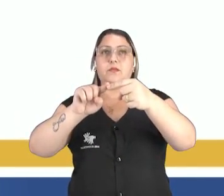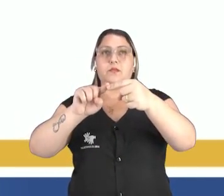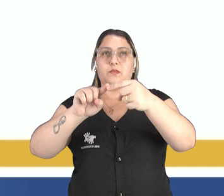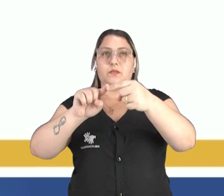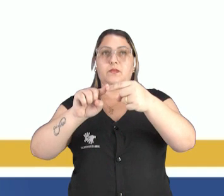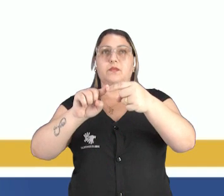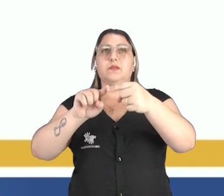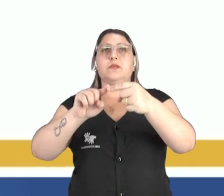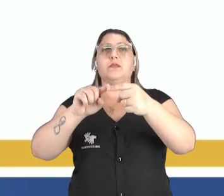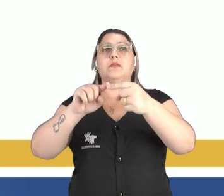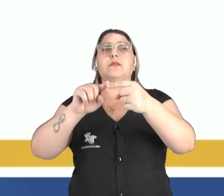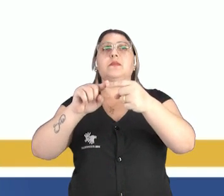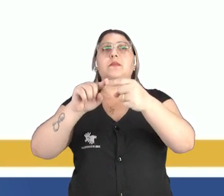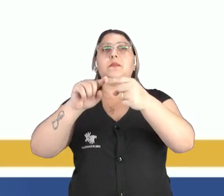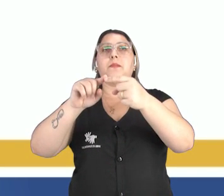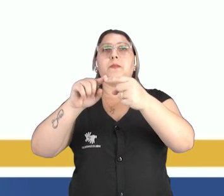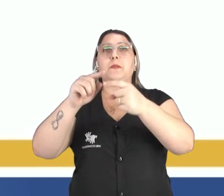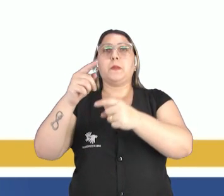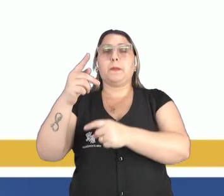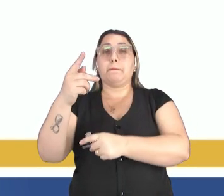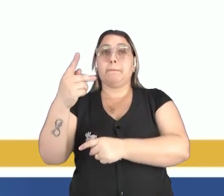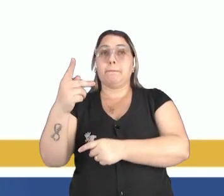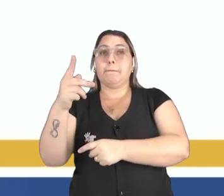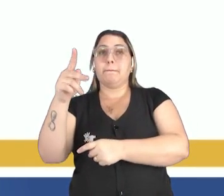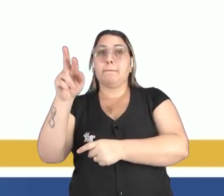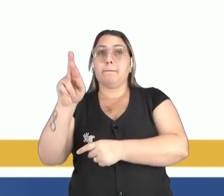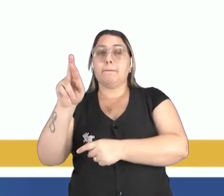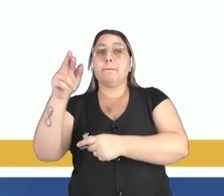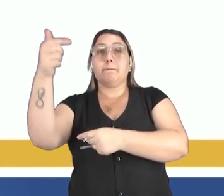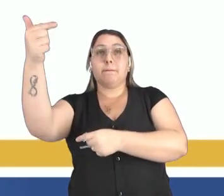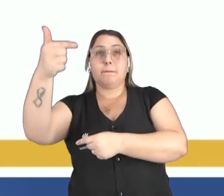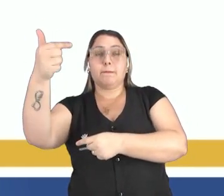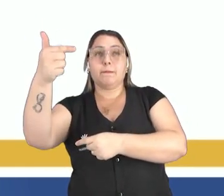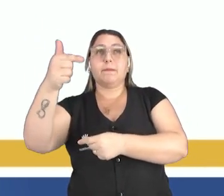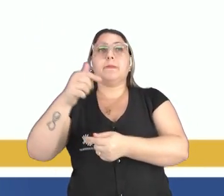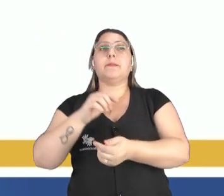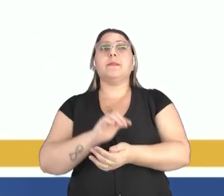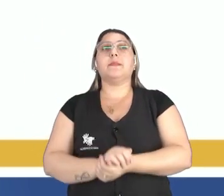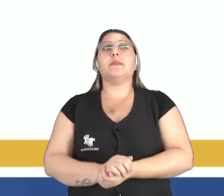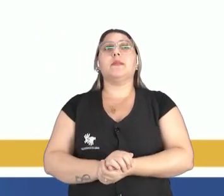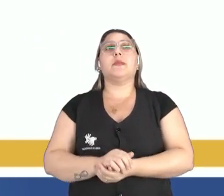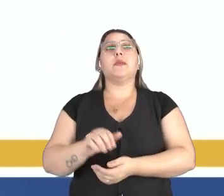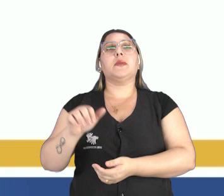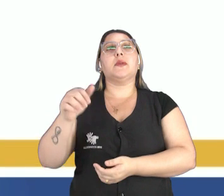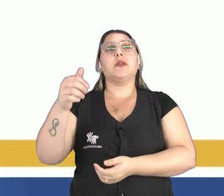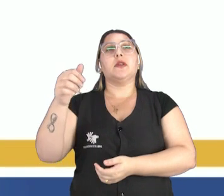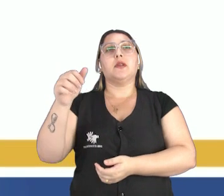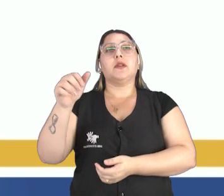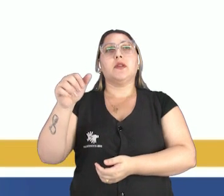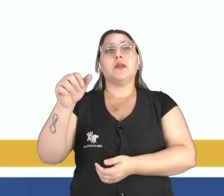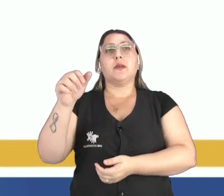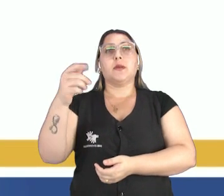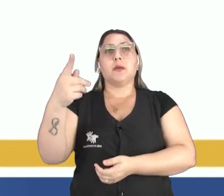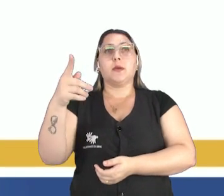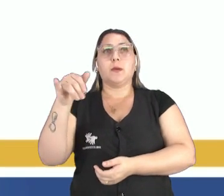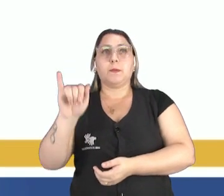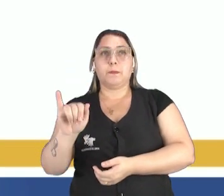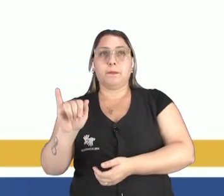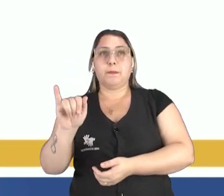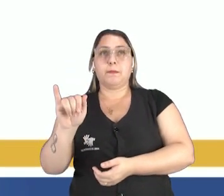círculo é πr ao quadrado da geometria plana. Tá? A área da base é π, que é